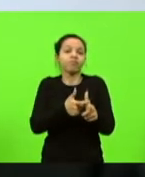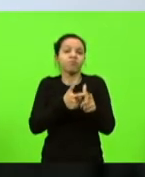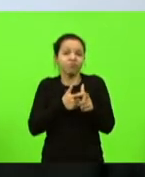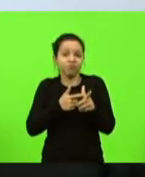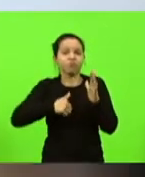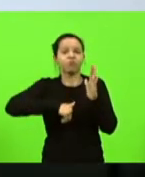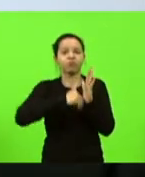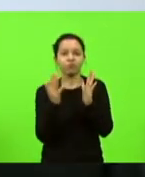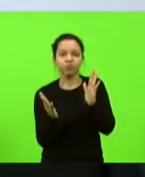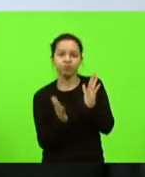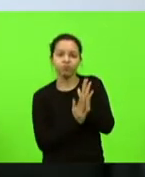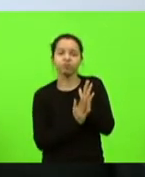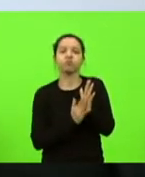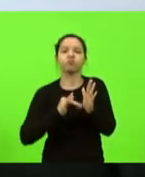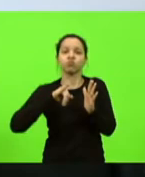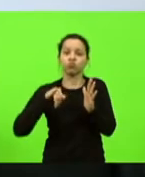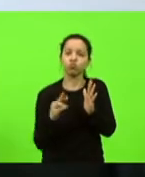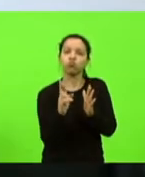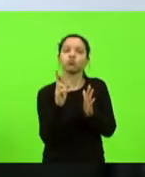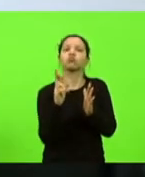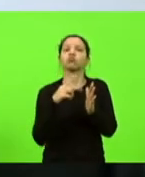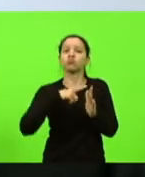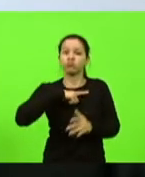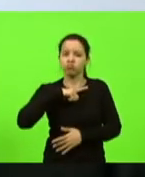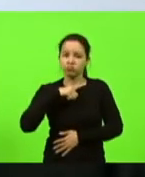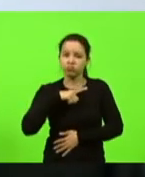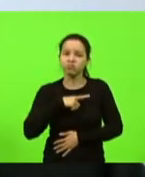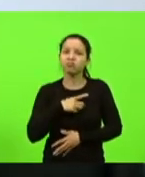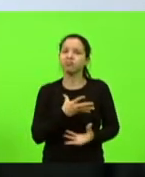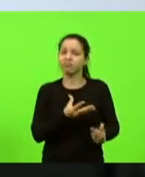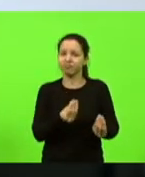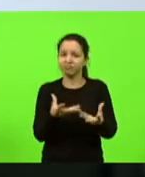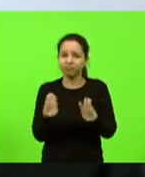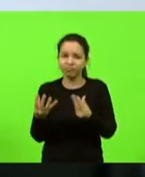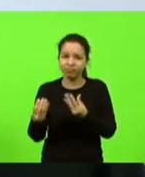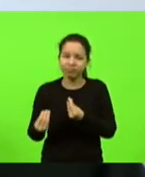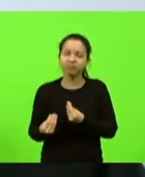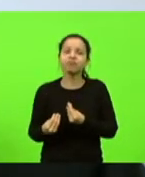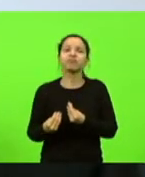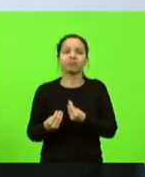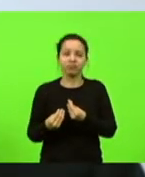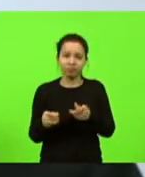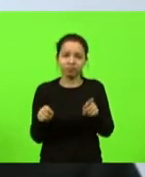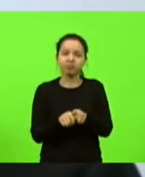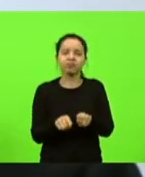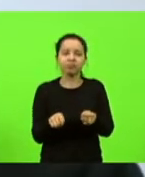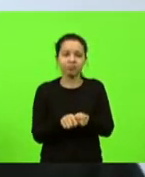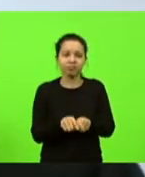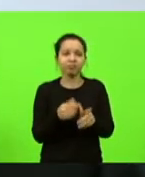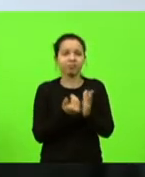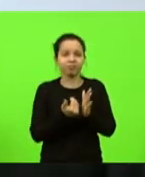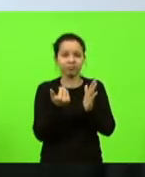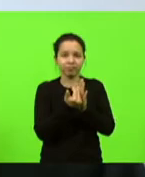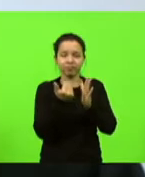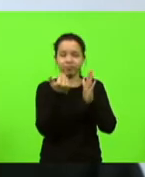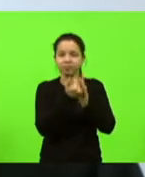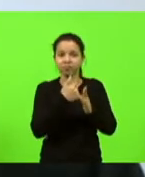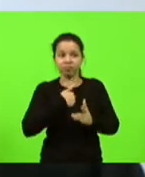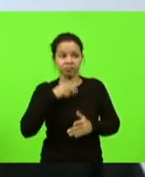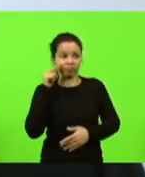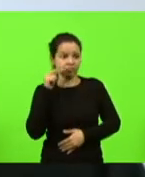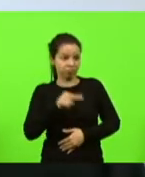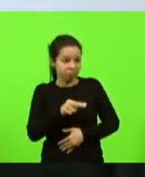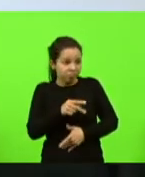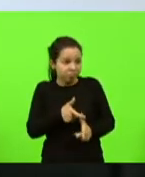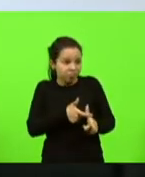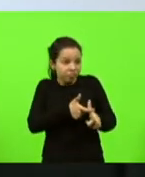e enfim, um monte de coisa que acontece ali. Juro, multa e correção monetária, os três. Eu me apavorei com